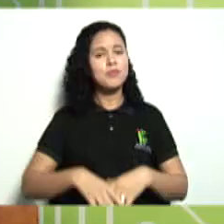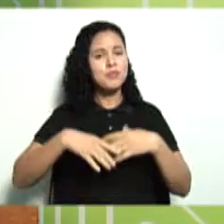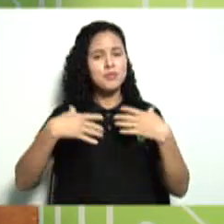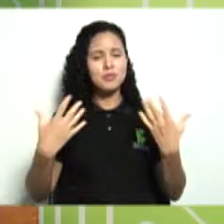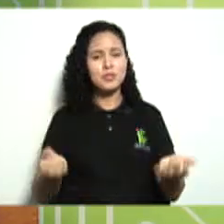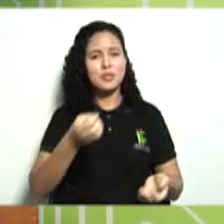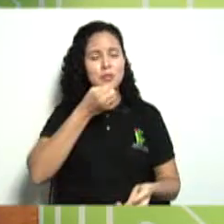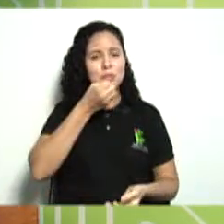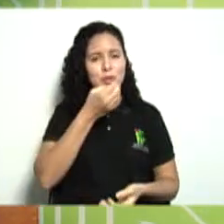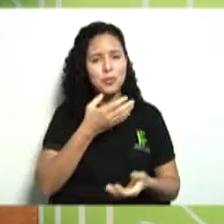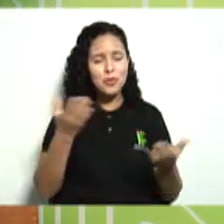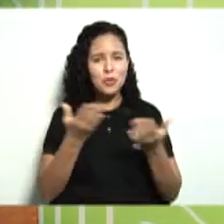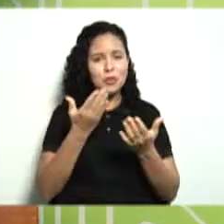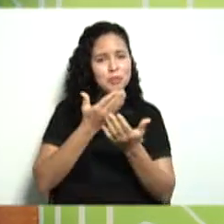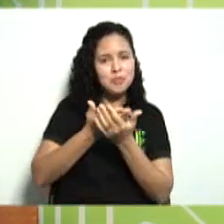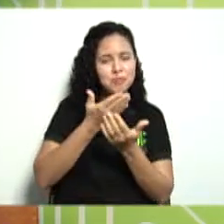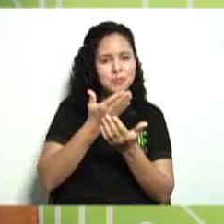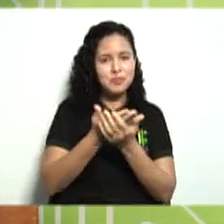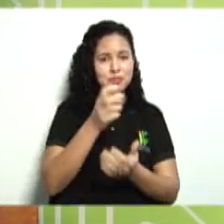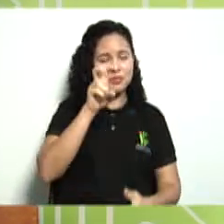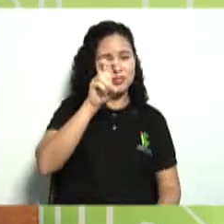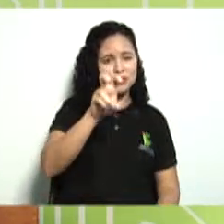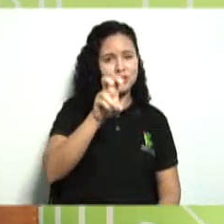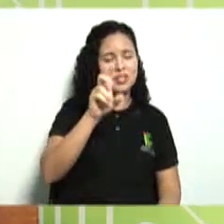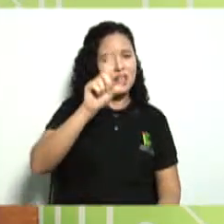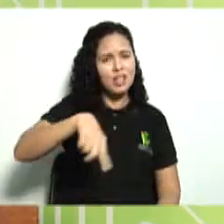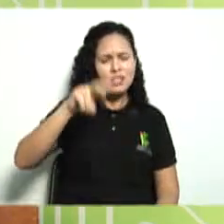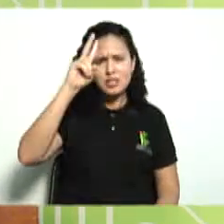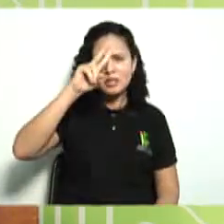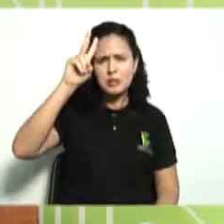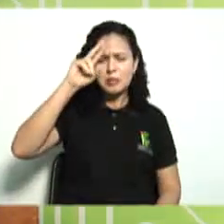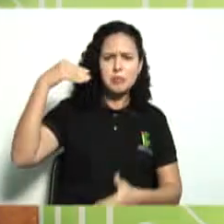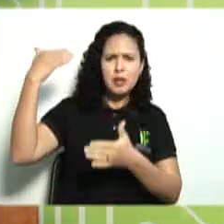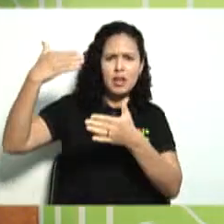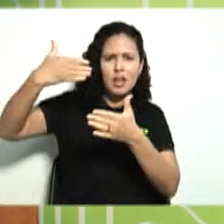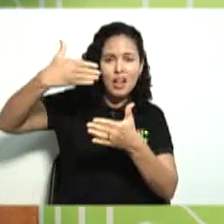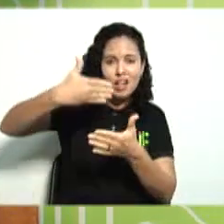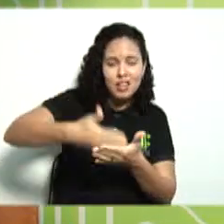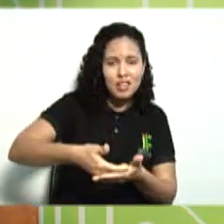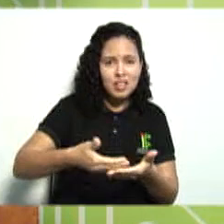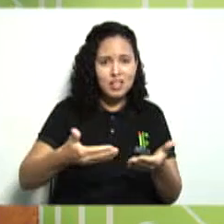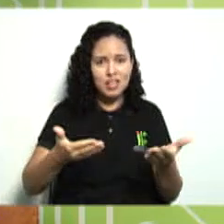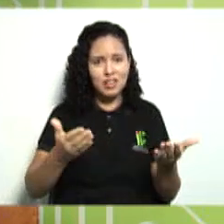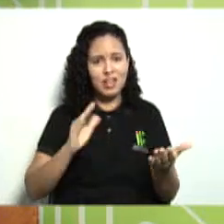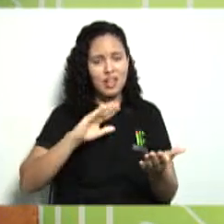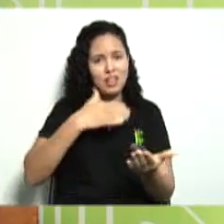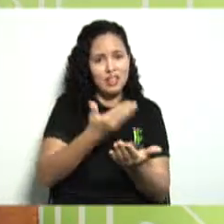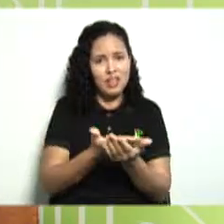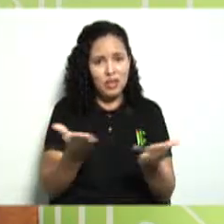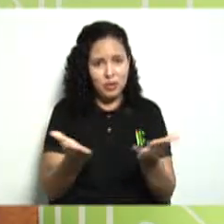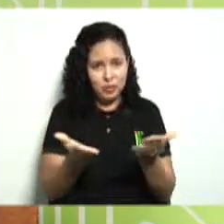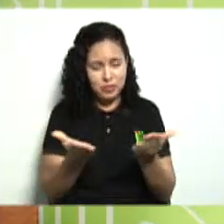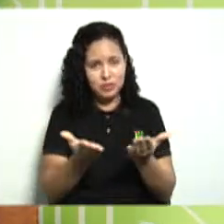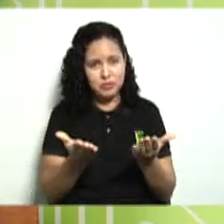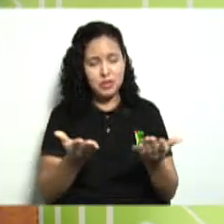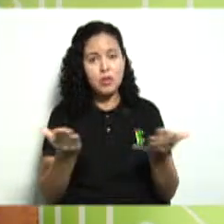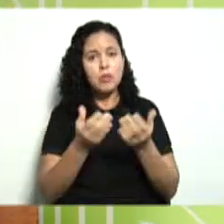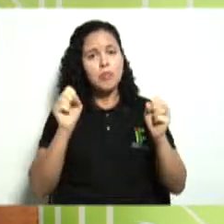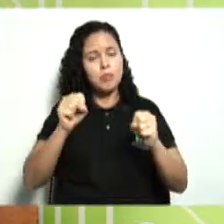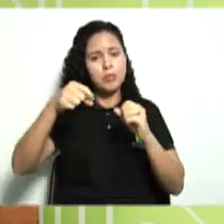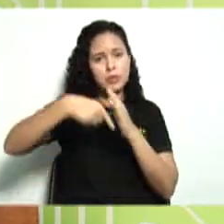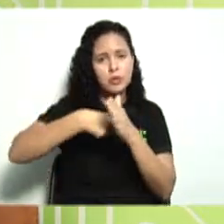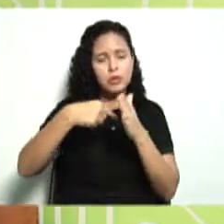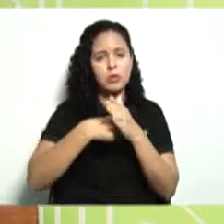É isso aí, estamos na aula 5, aula de revisão. Então, oportunidade para você, aluno, tirar suas